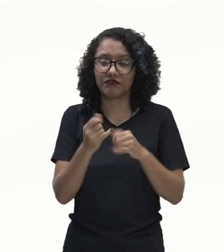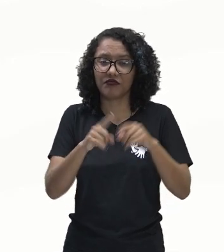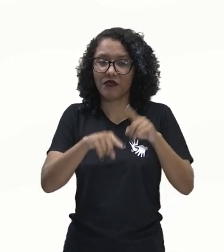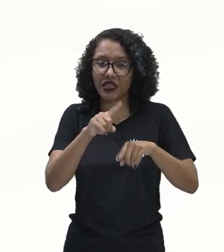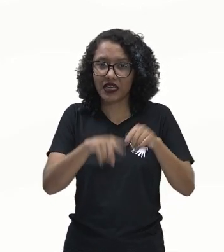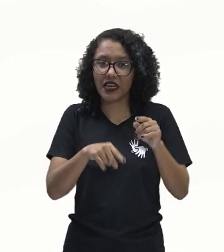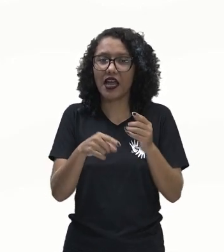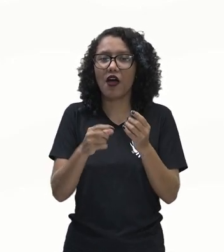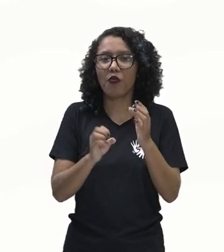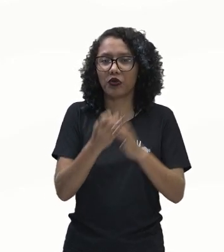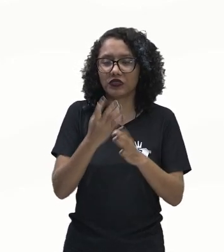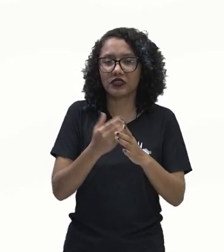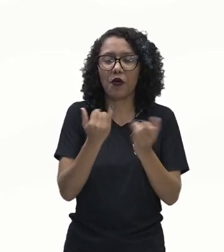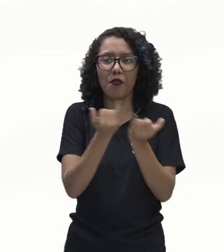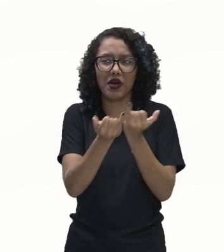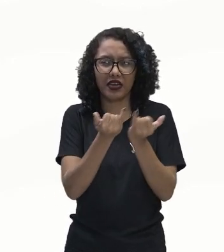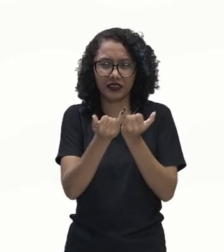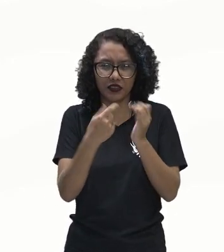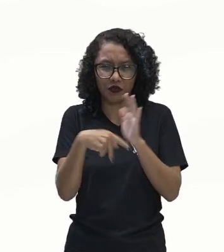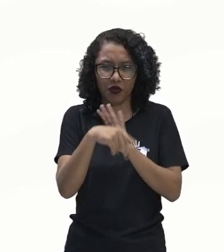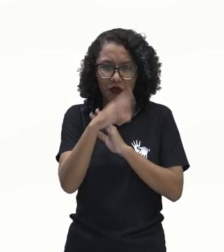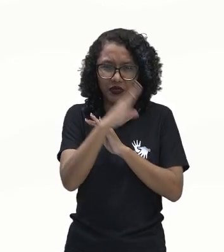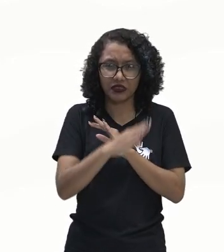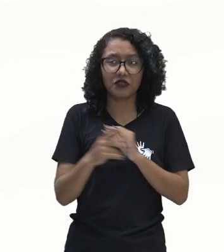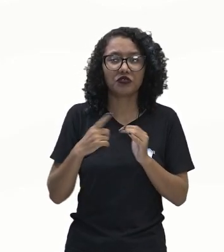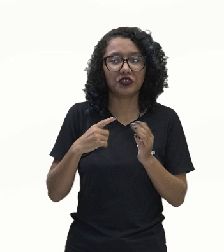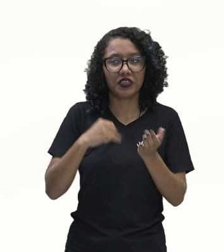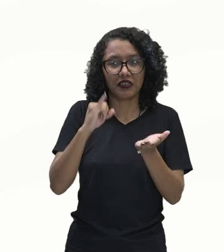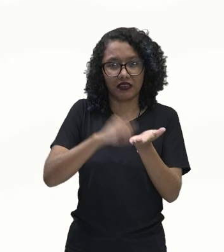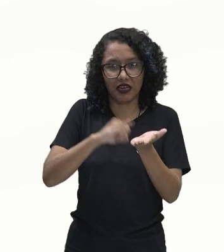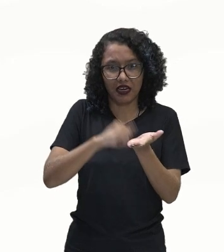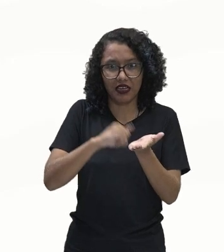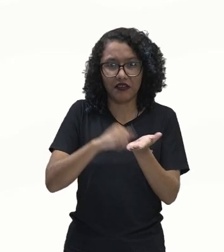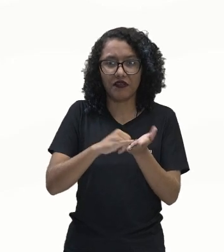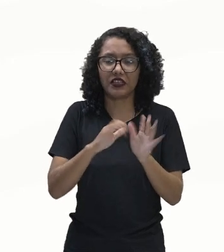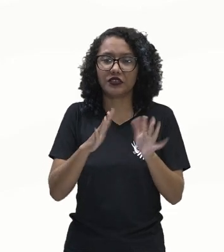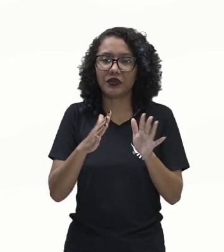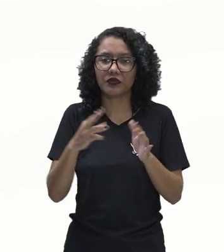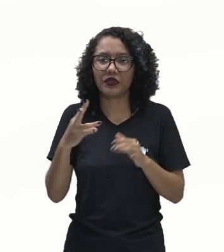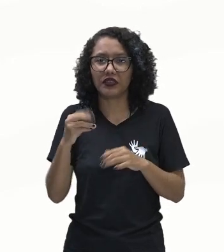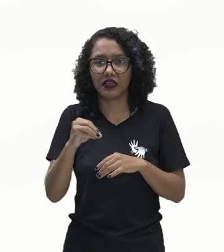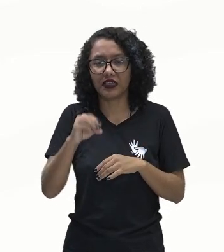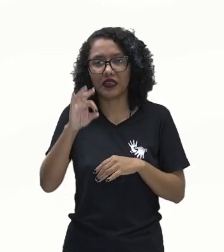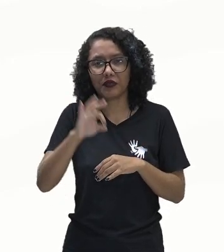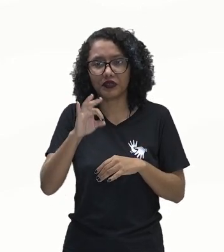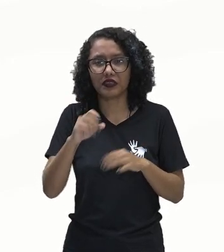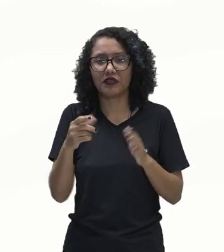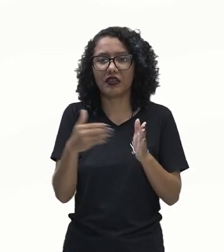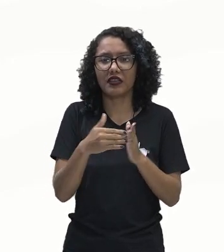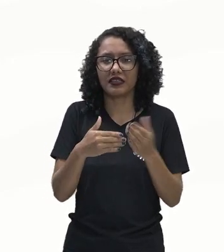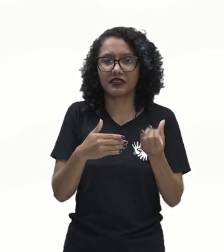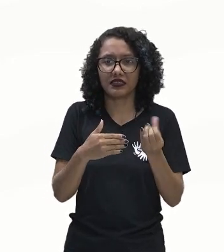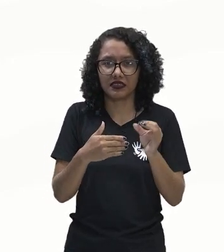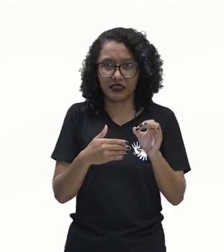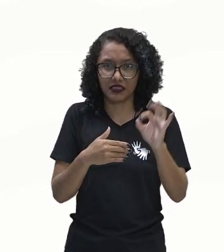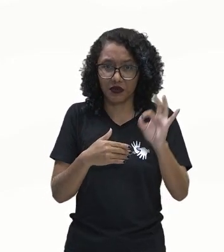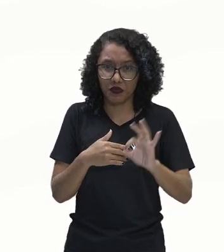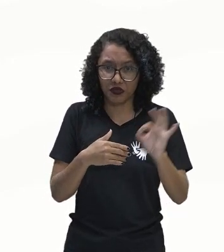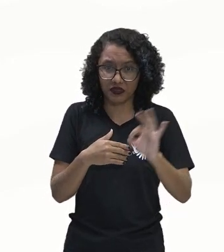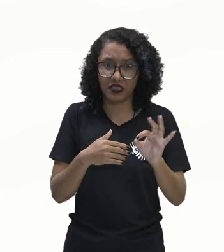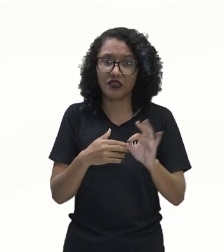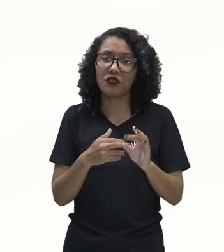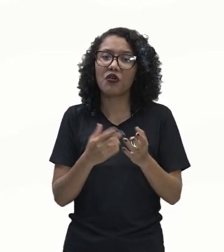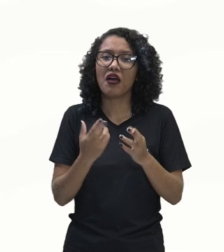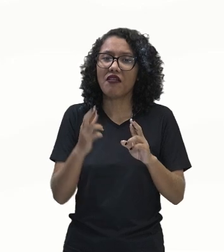poderia variar entre 30% e 60% do valor da mercadoria. Ou seja, se houvesse